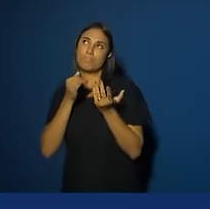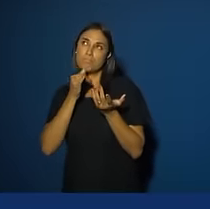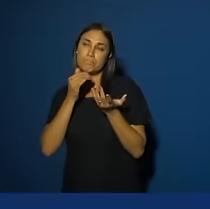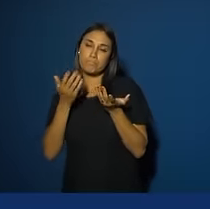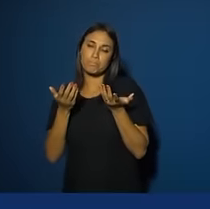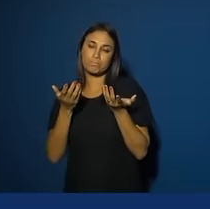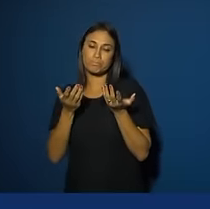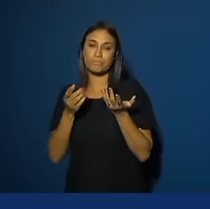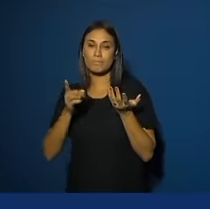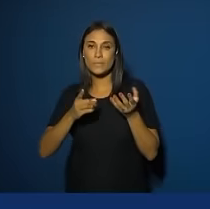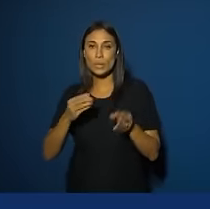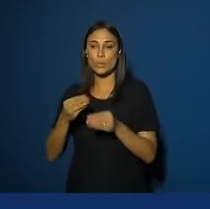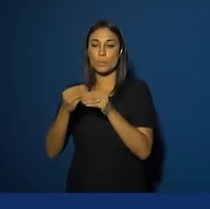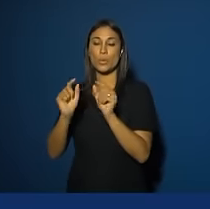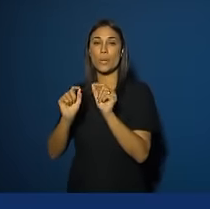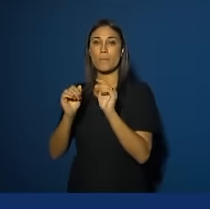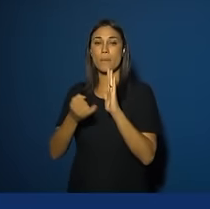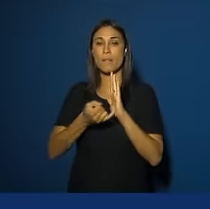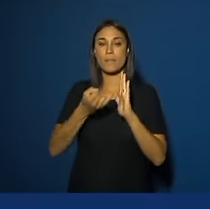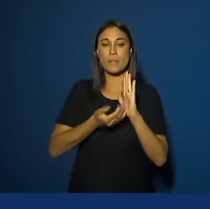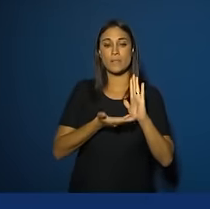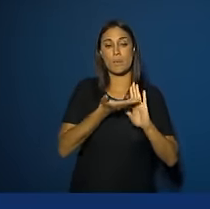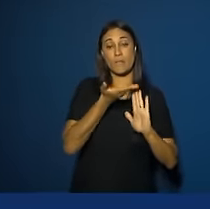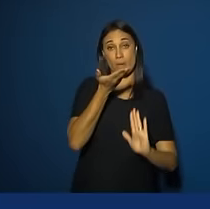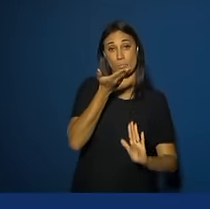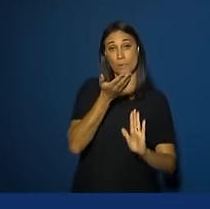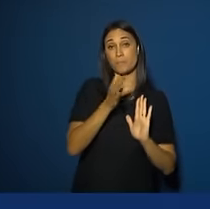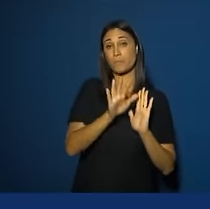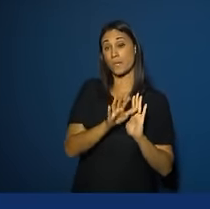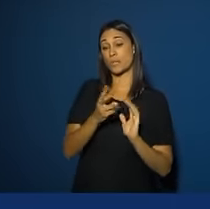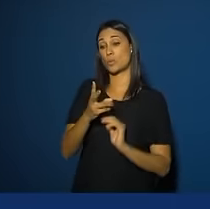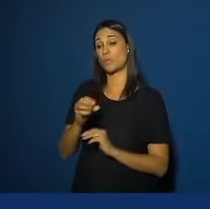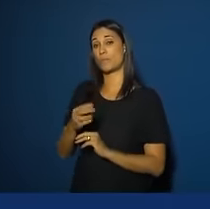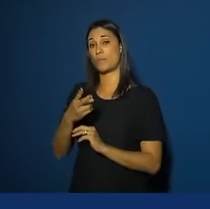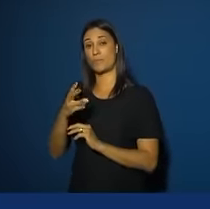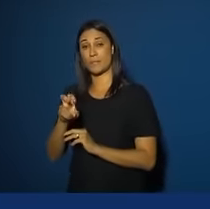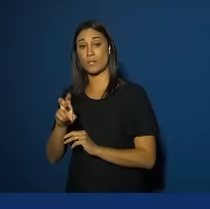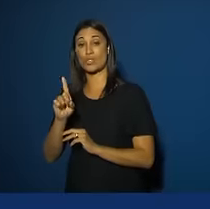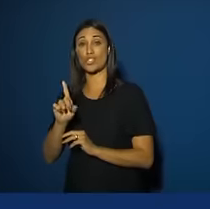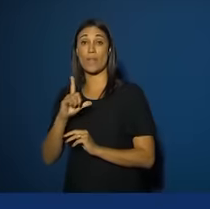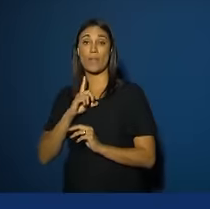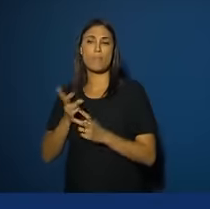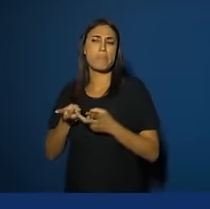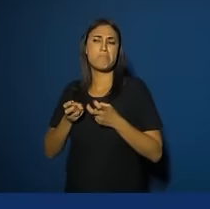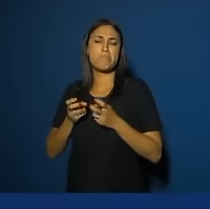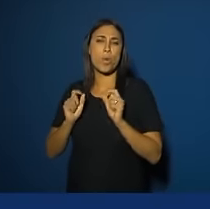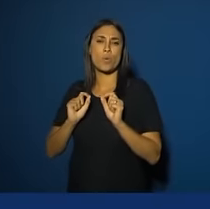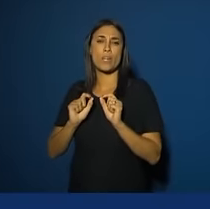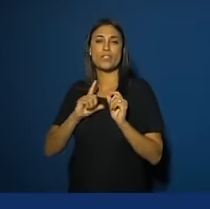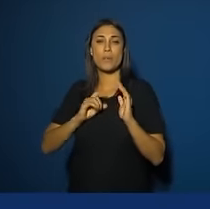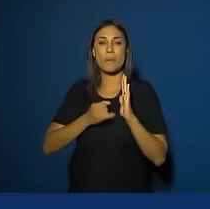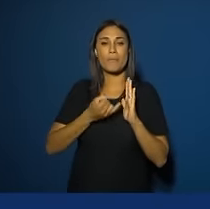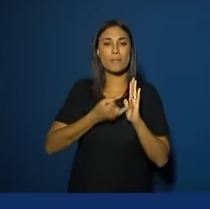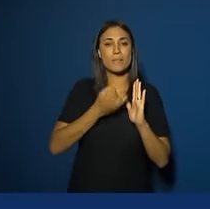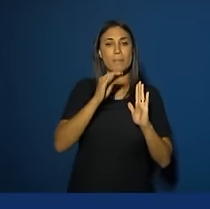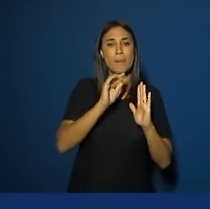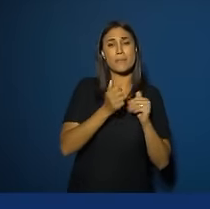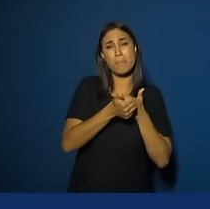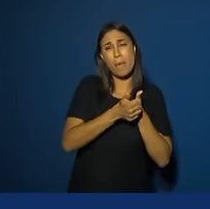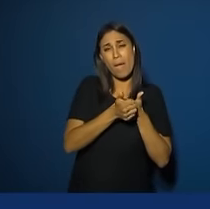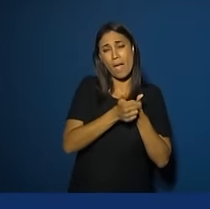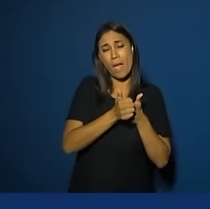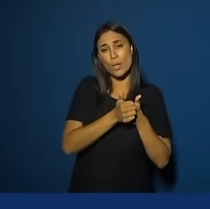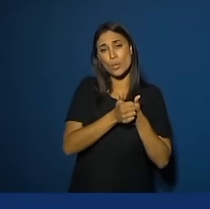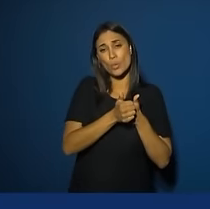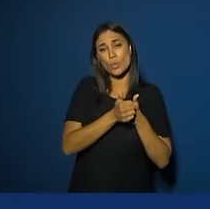assim, contribuindo para uma inflação um pouco mais alta. Para 2025, já uma perspectiva da gente ter uma inflação talvez mais